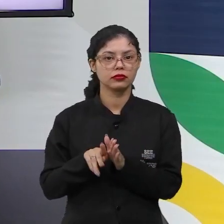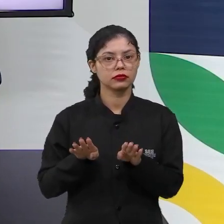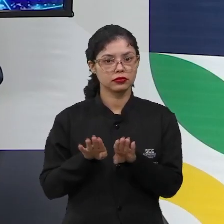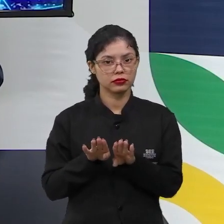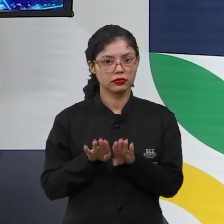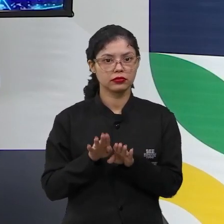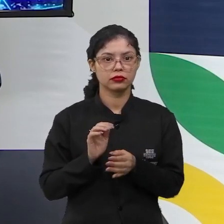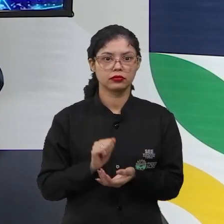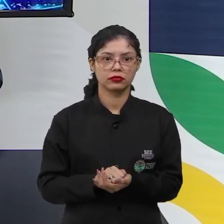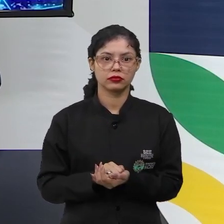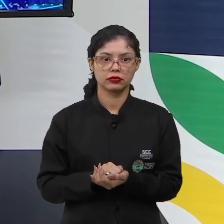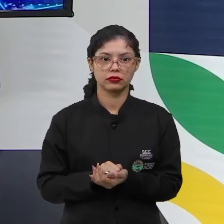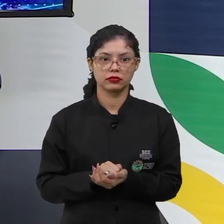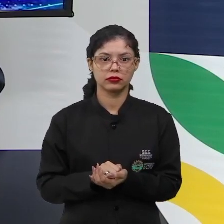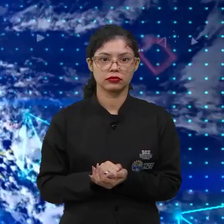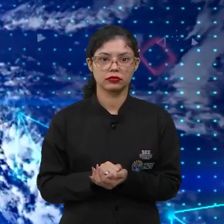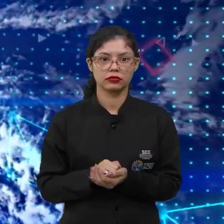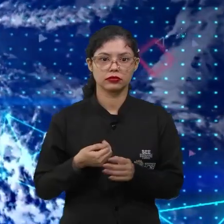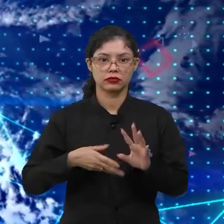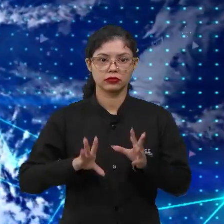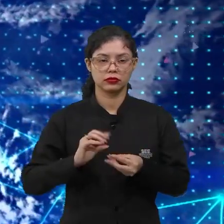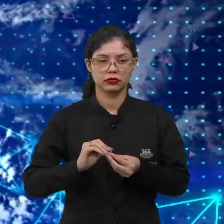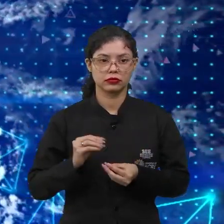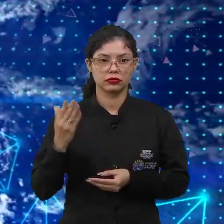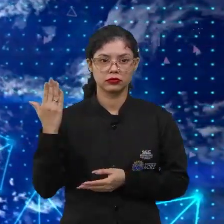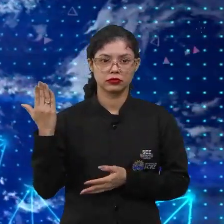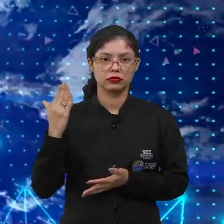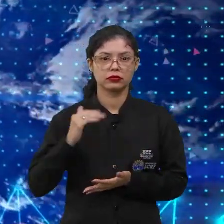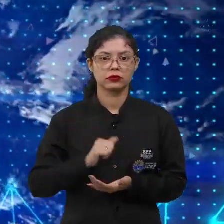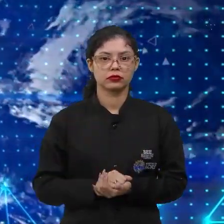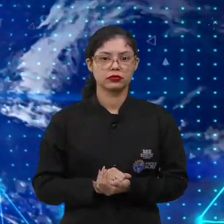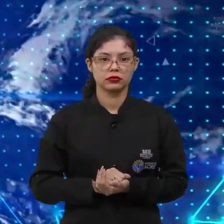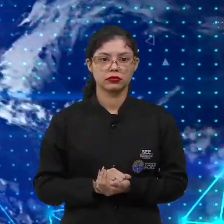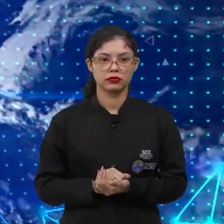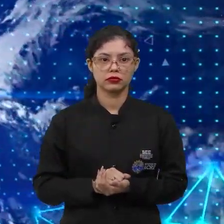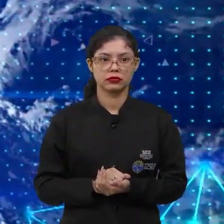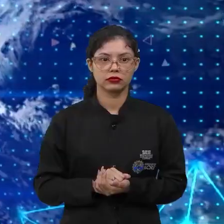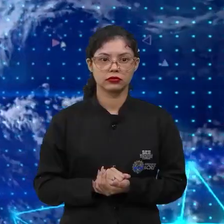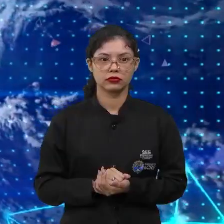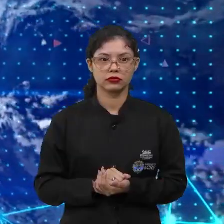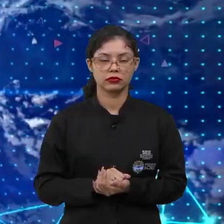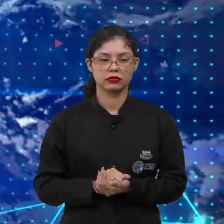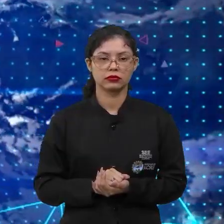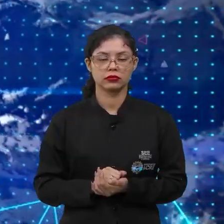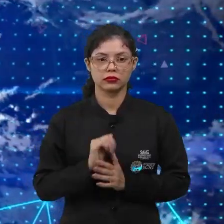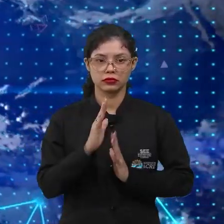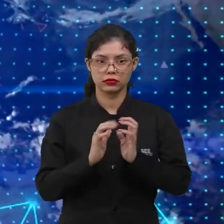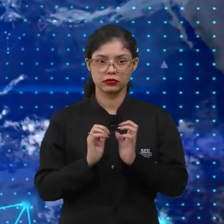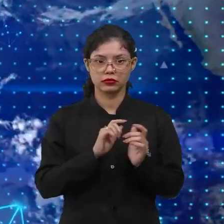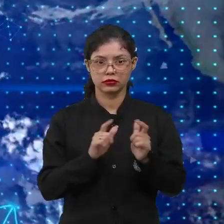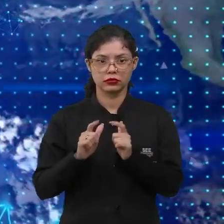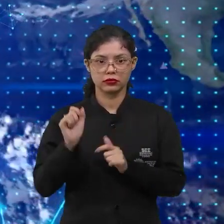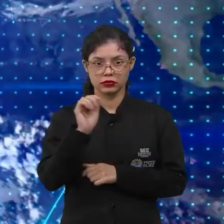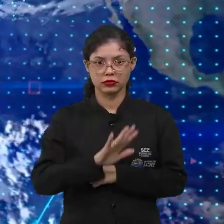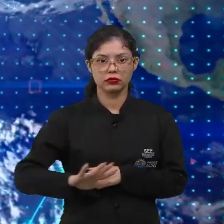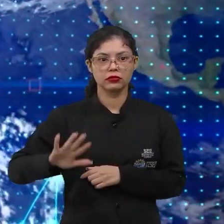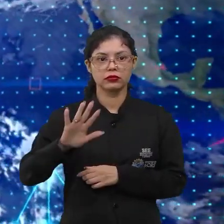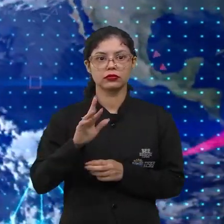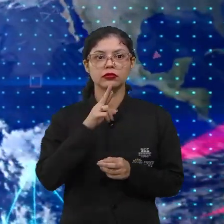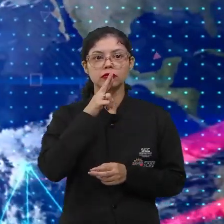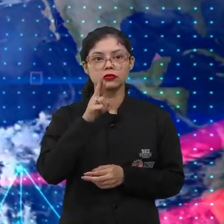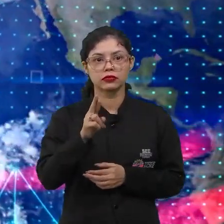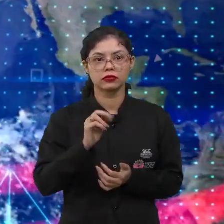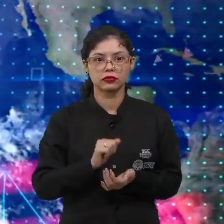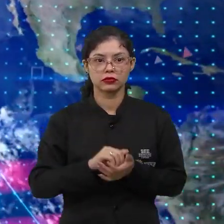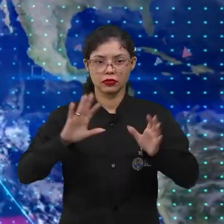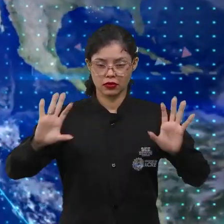também. Quero deixar registrado aqui o nosso resumo, que é o seguinte: os conflitos no espaço global